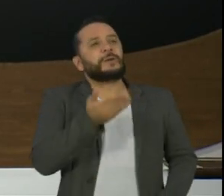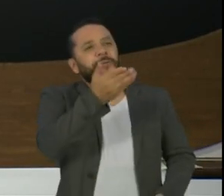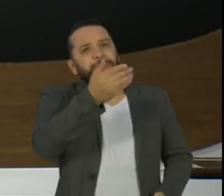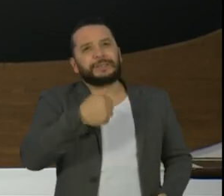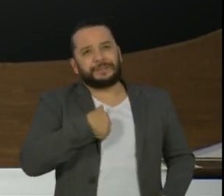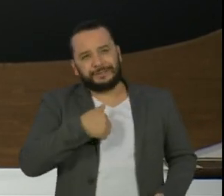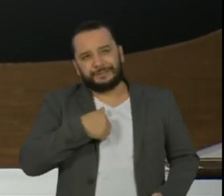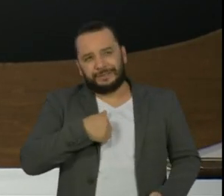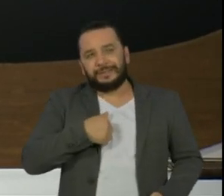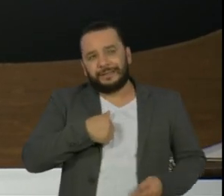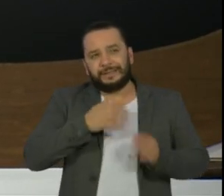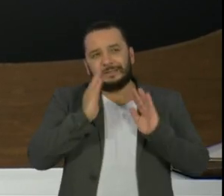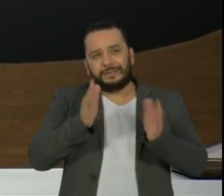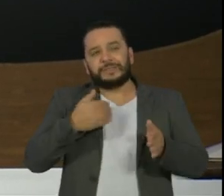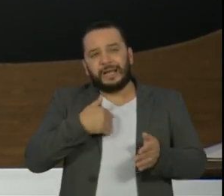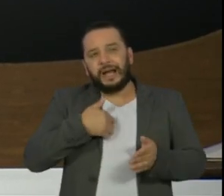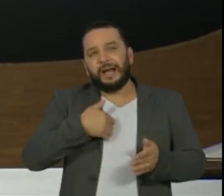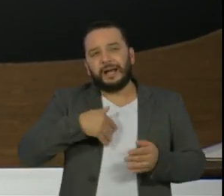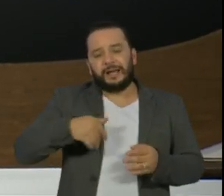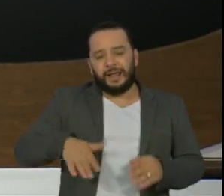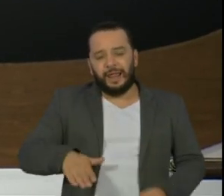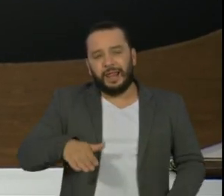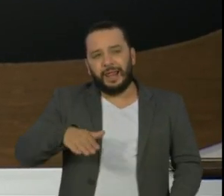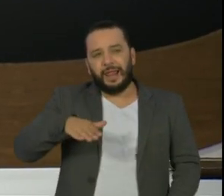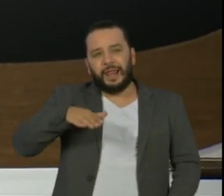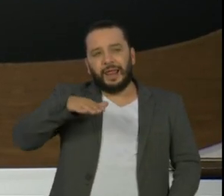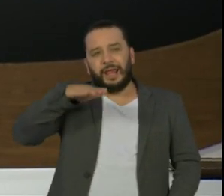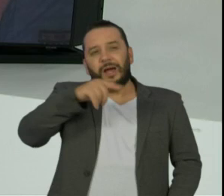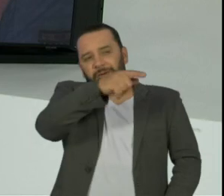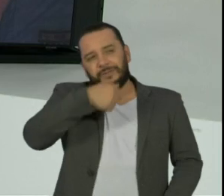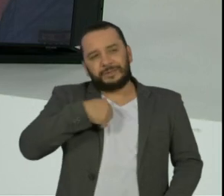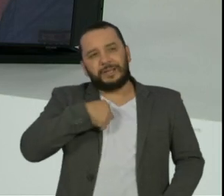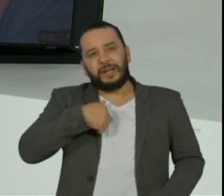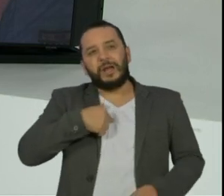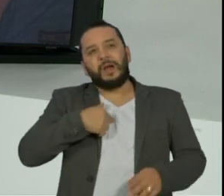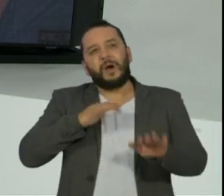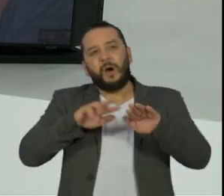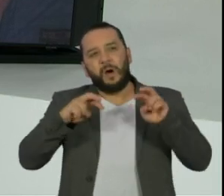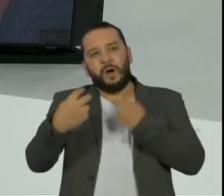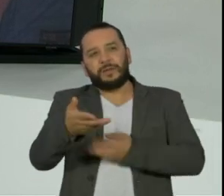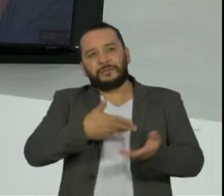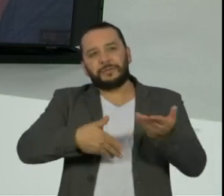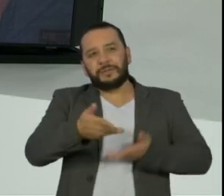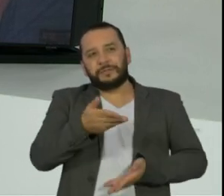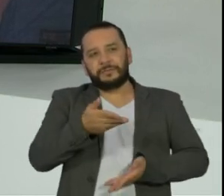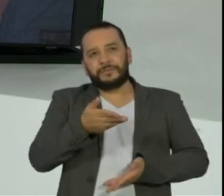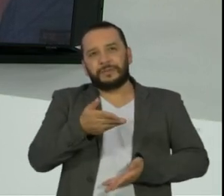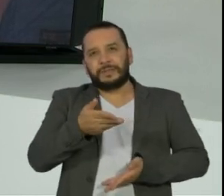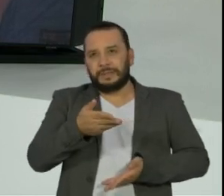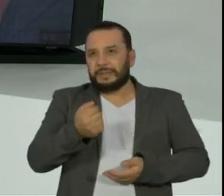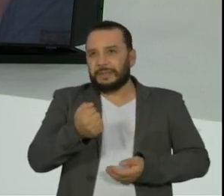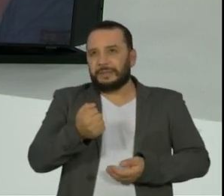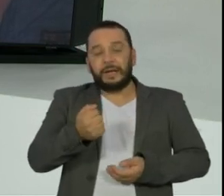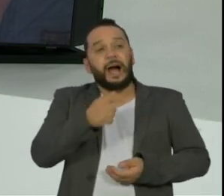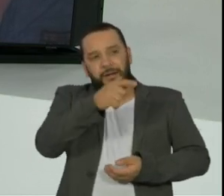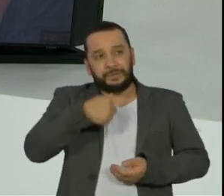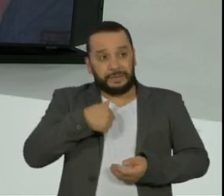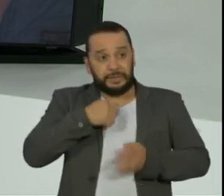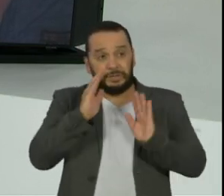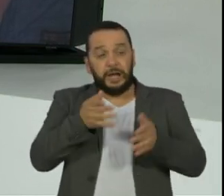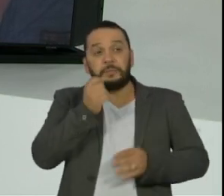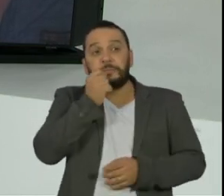marcou? Essa ainda não é a minha primeira pergunta, tá? É só para ir soltando aí a sua verve. Você fez outro dia o Quercia, como é que era?